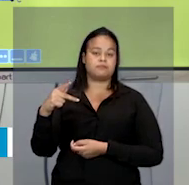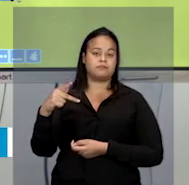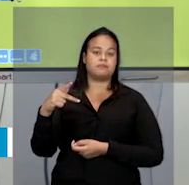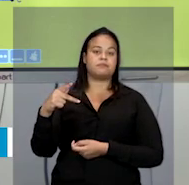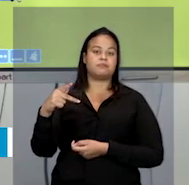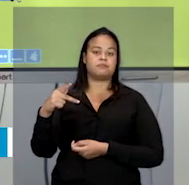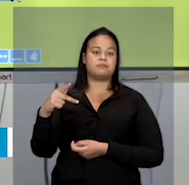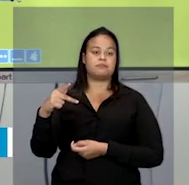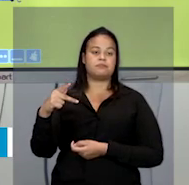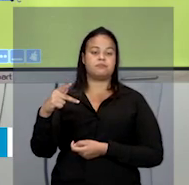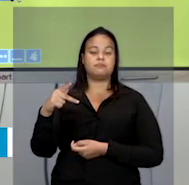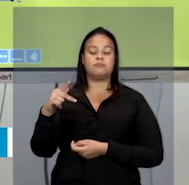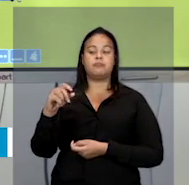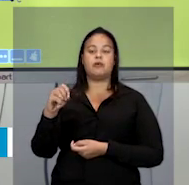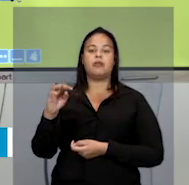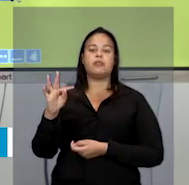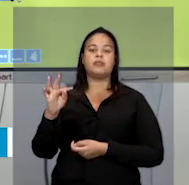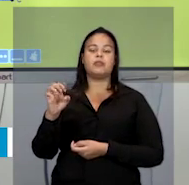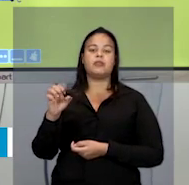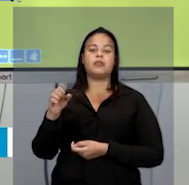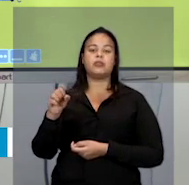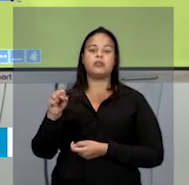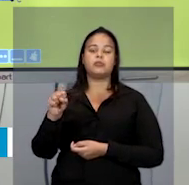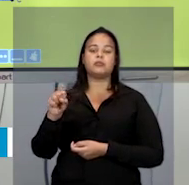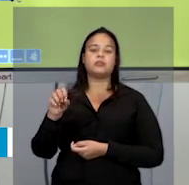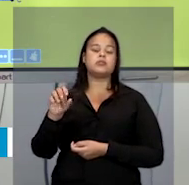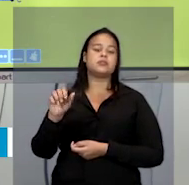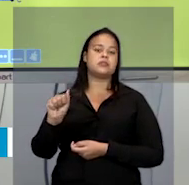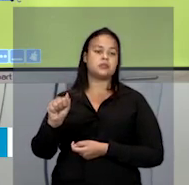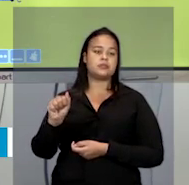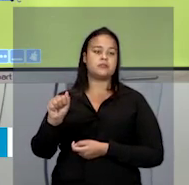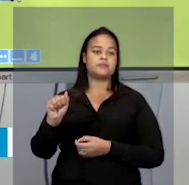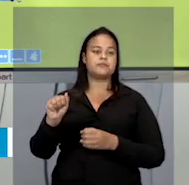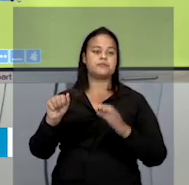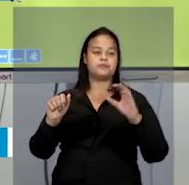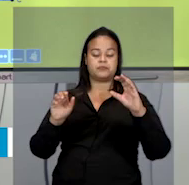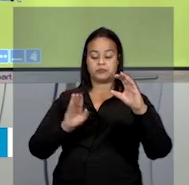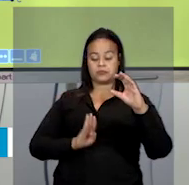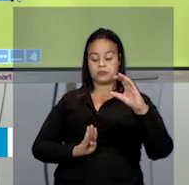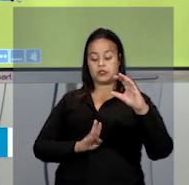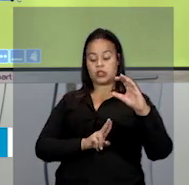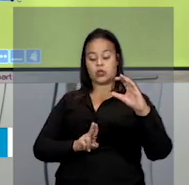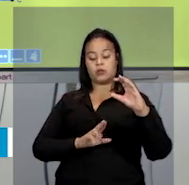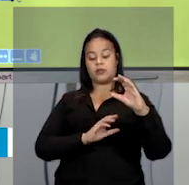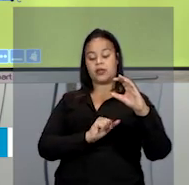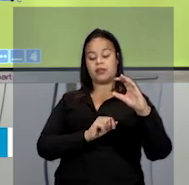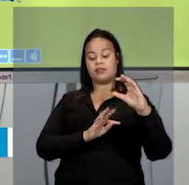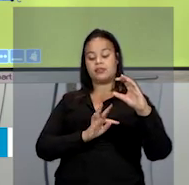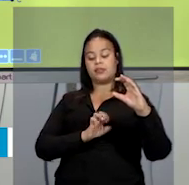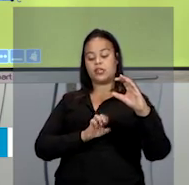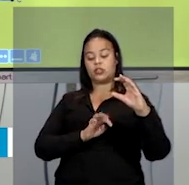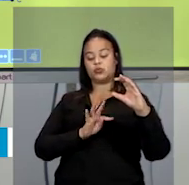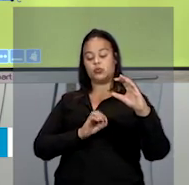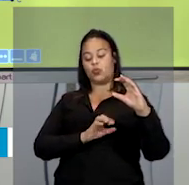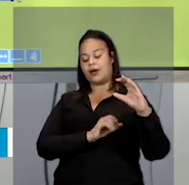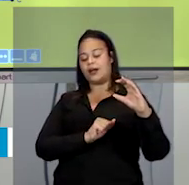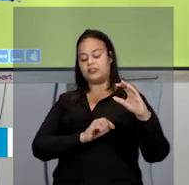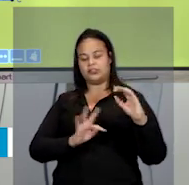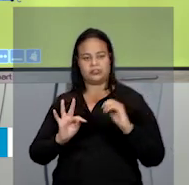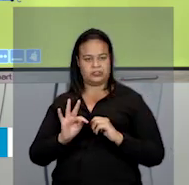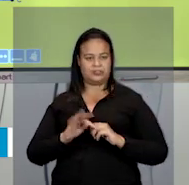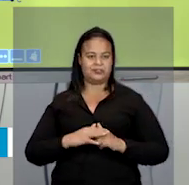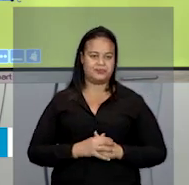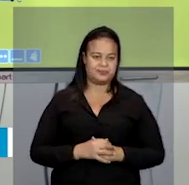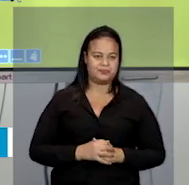O C e o B nós chamamos de catetos. Ok, isso está correto. Nós iremos utilizar